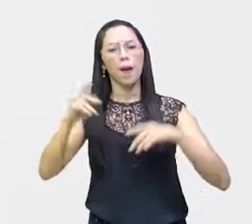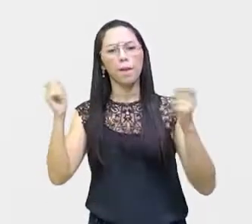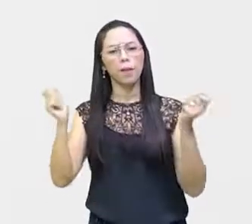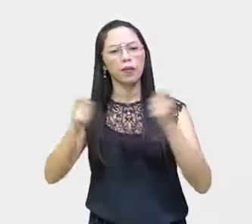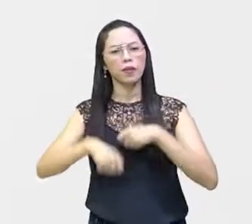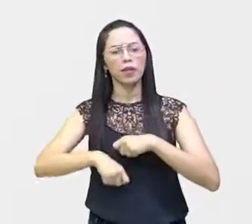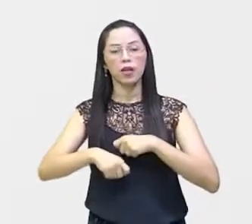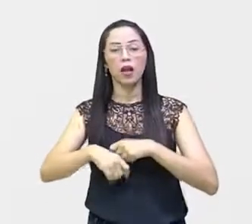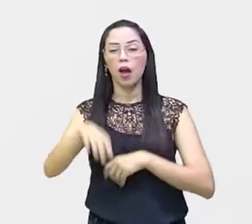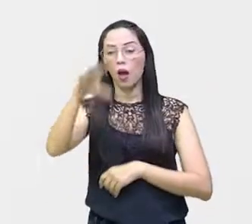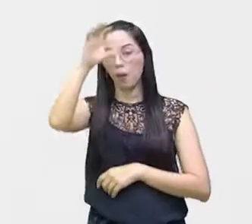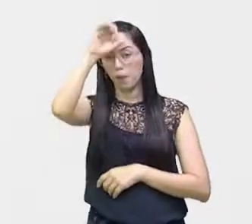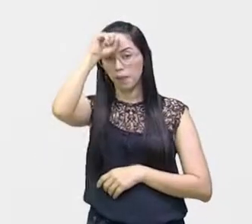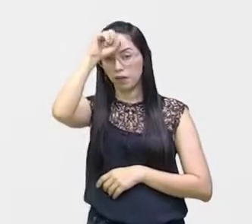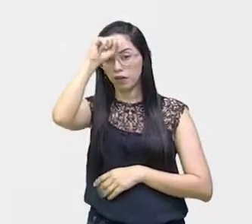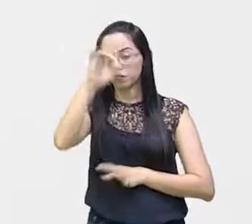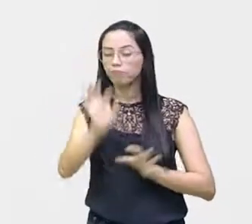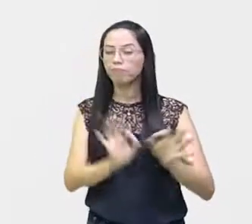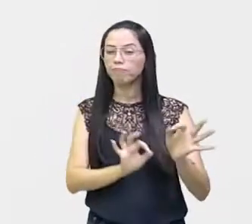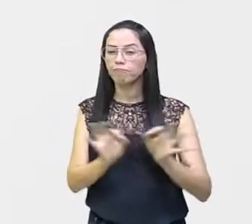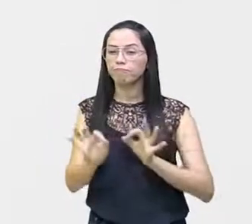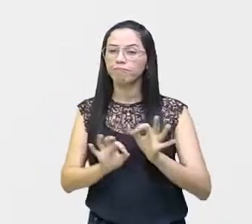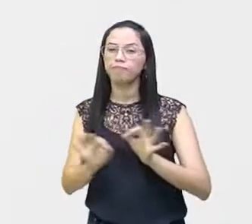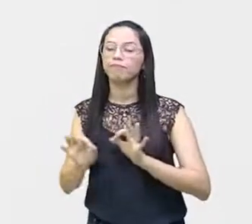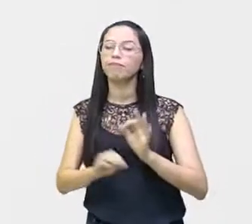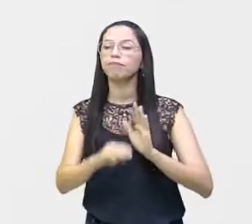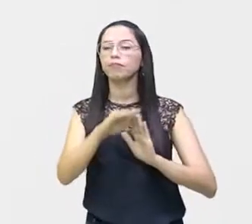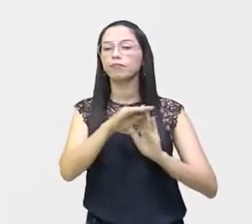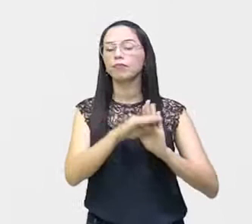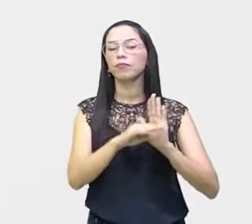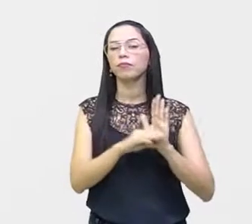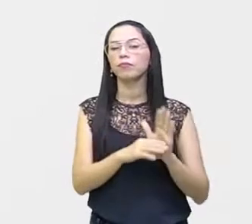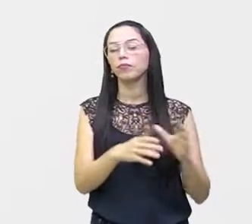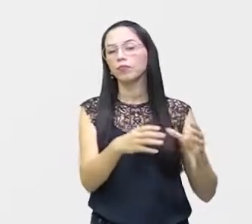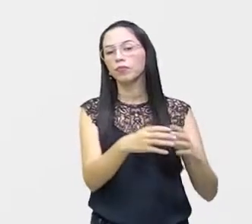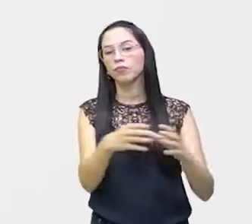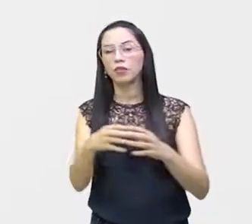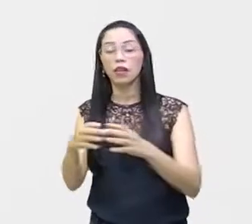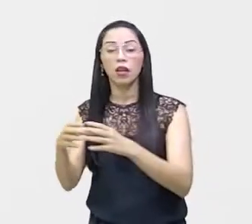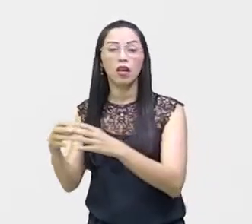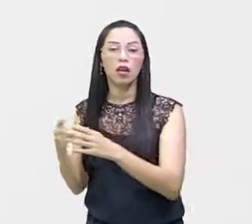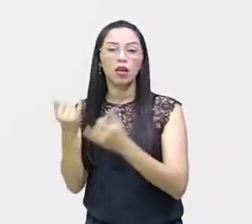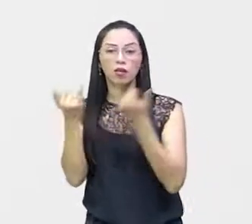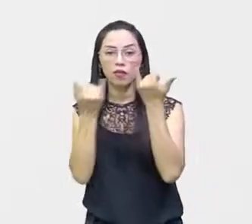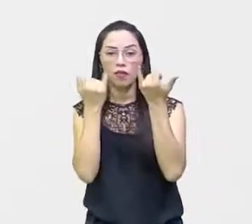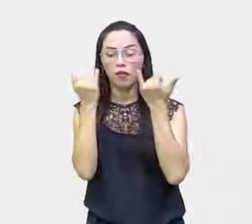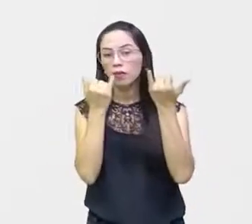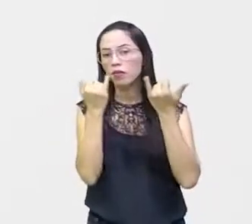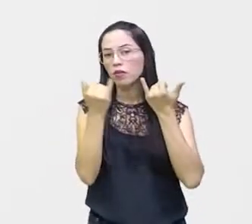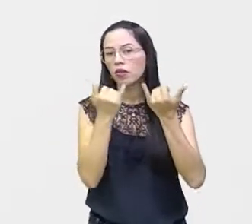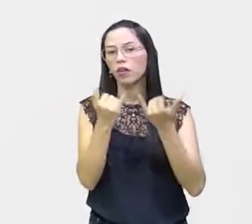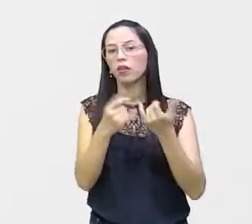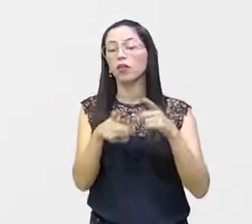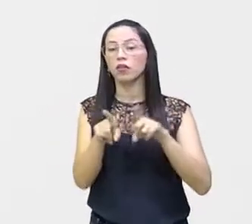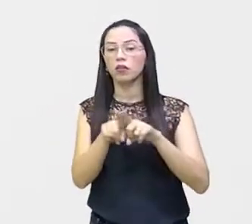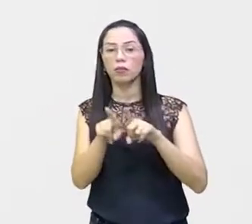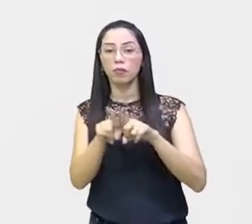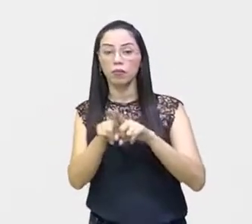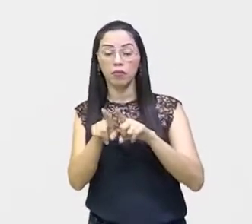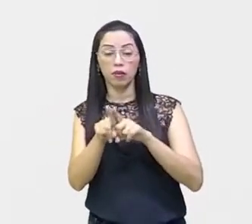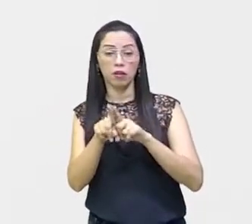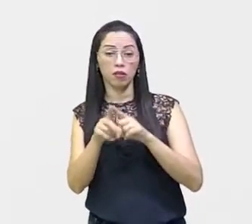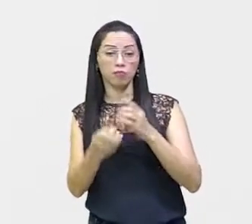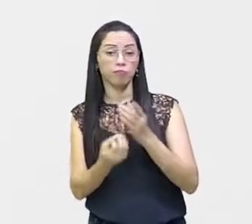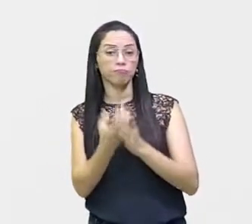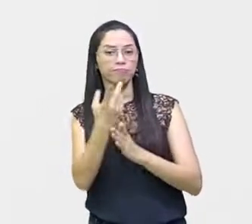Habilidade, aprender a seriar, organizar e classificar informações, elaborar